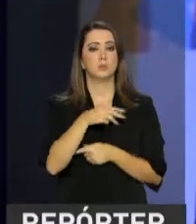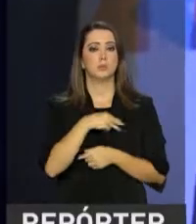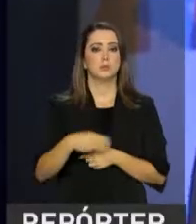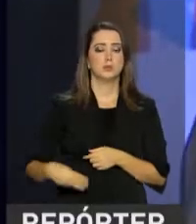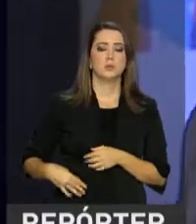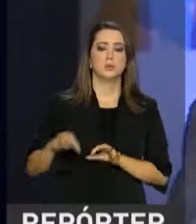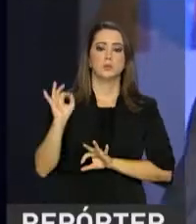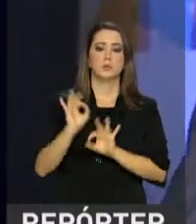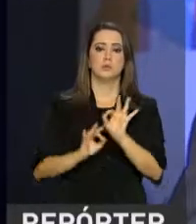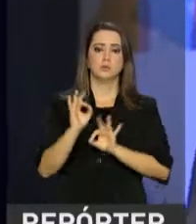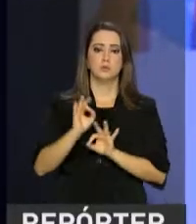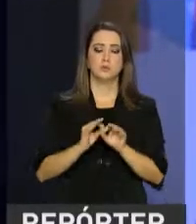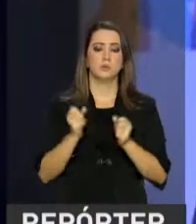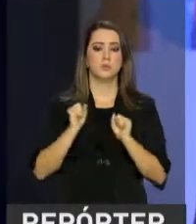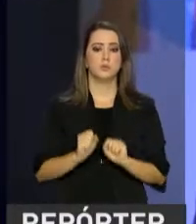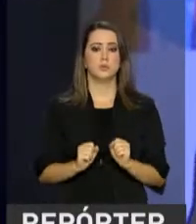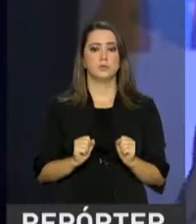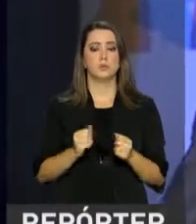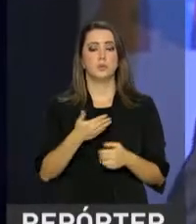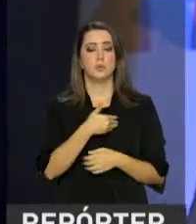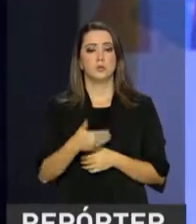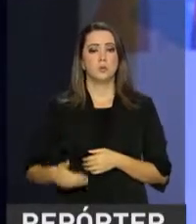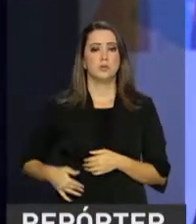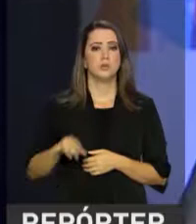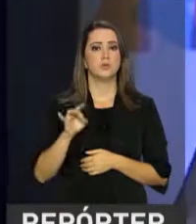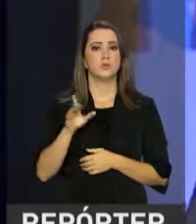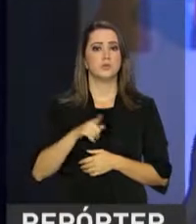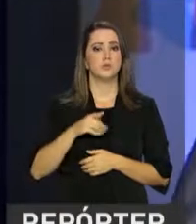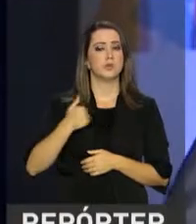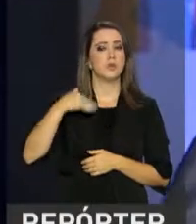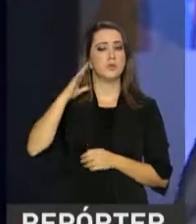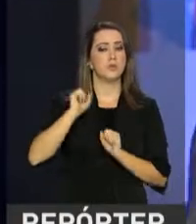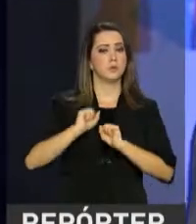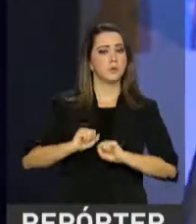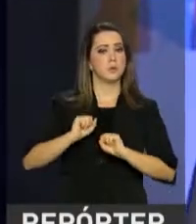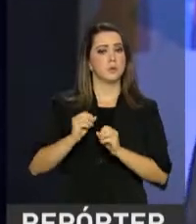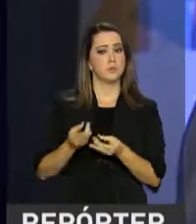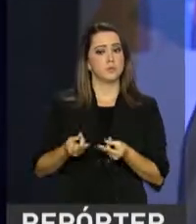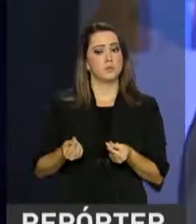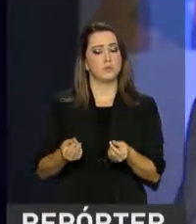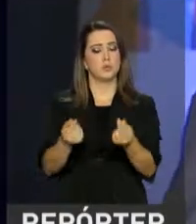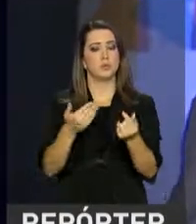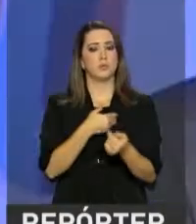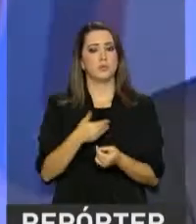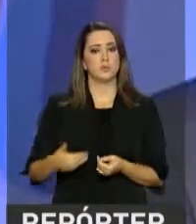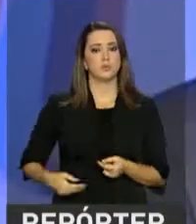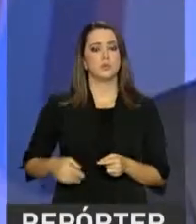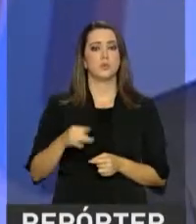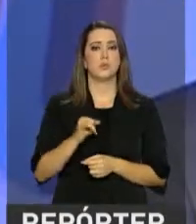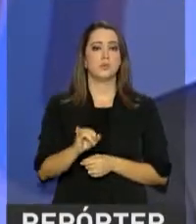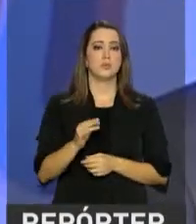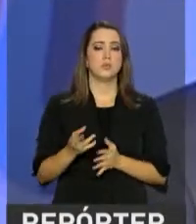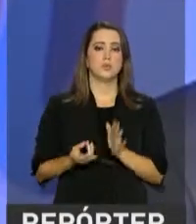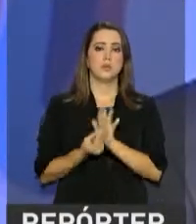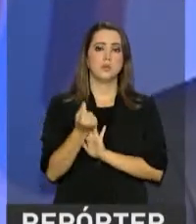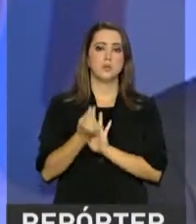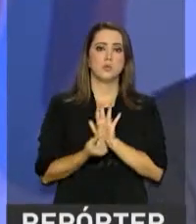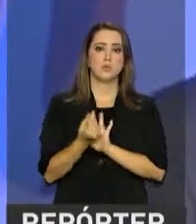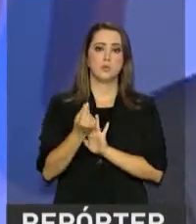do Planejamento, o poder público só vai ter mais fôlego para investir em infraestrutura se o orçamento